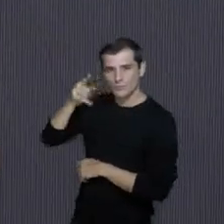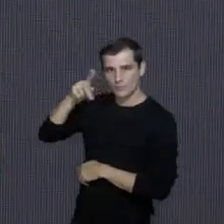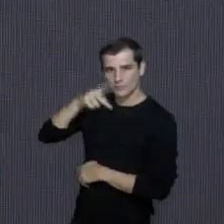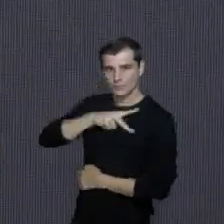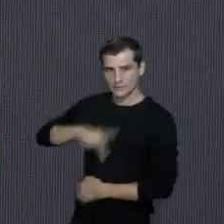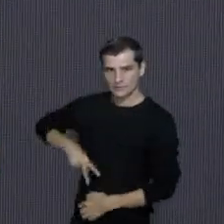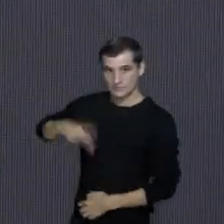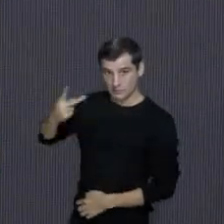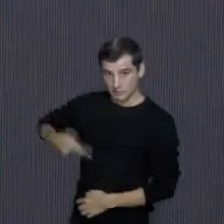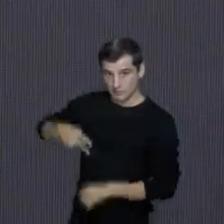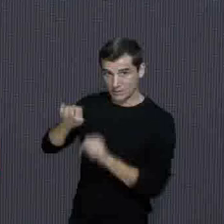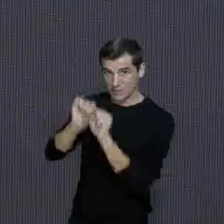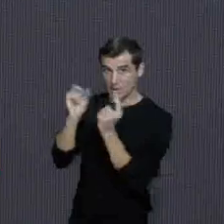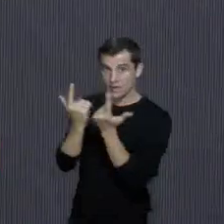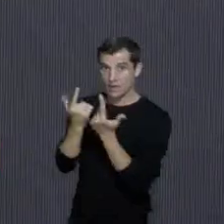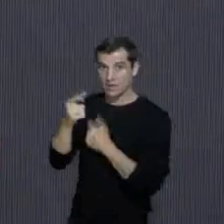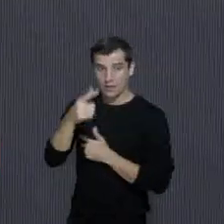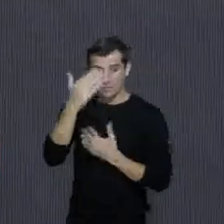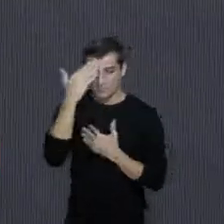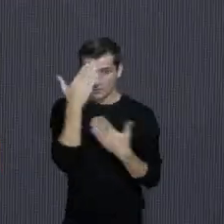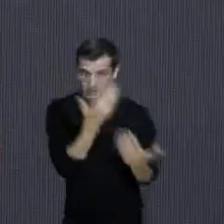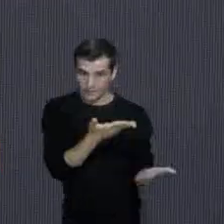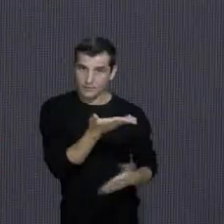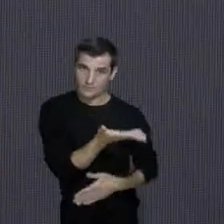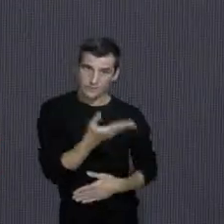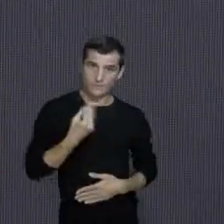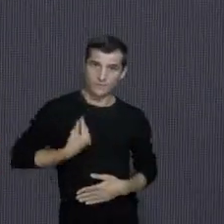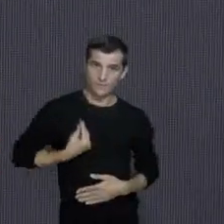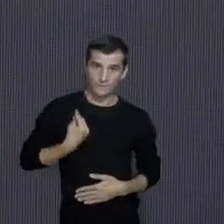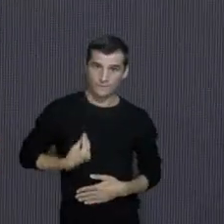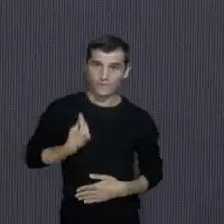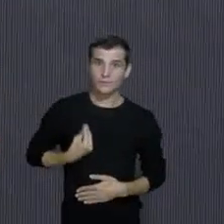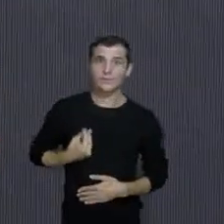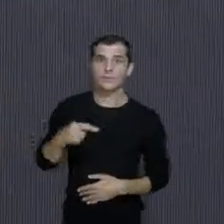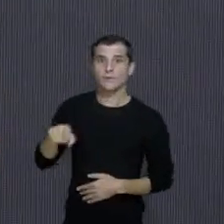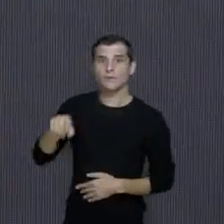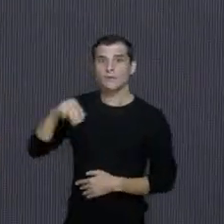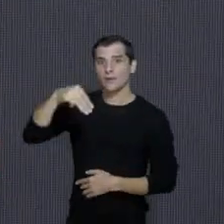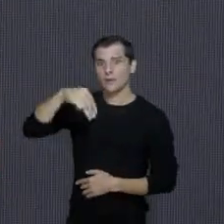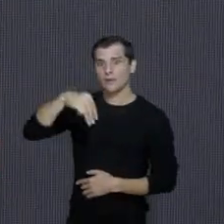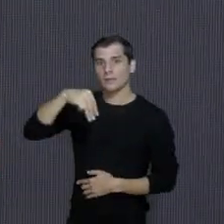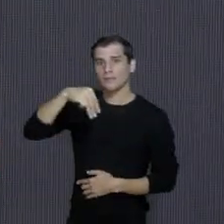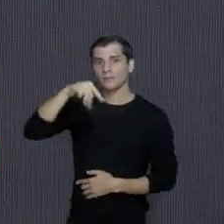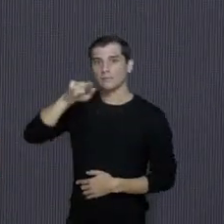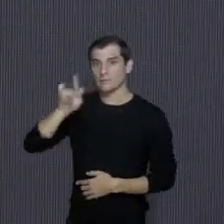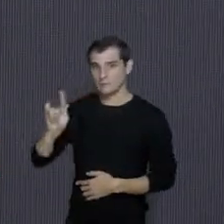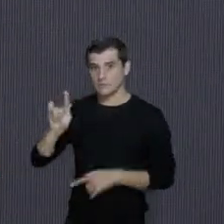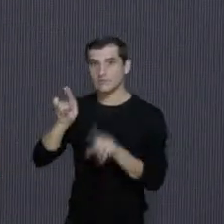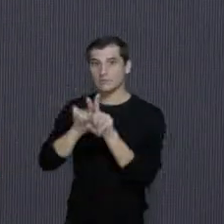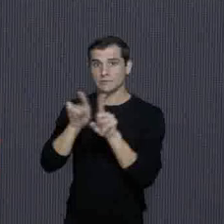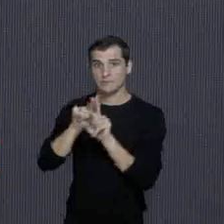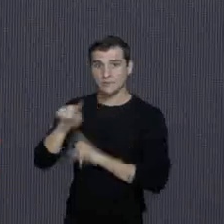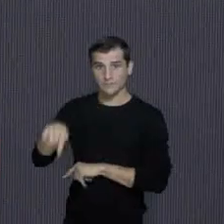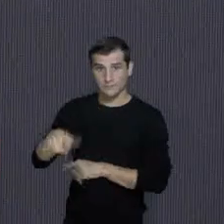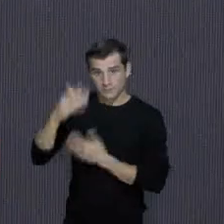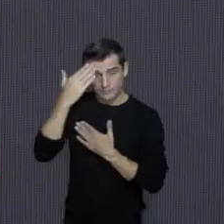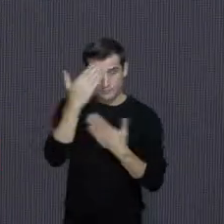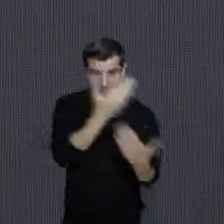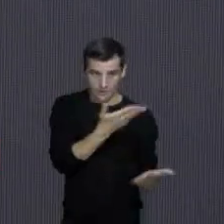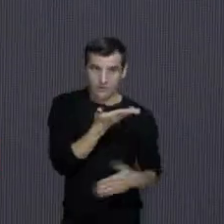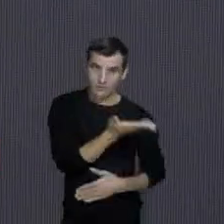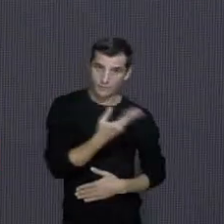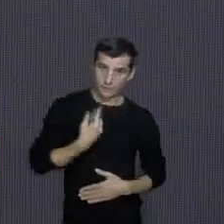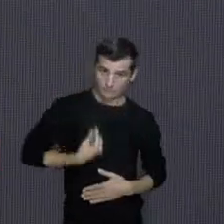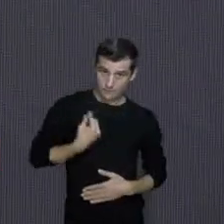Garcia cumprimento vossa excelência e a todas as pessoas presentes aqui a quem nos acompanha também pelas redes sociais da Assembleia Legislativa